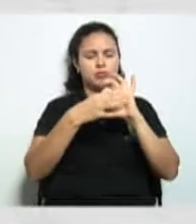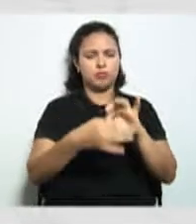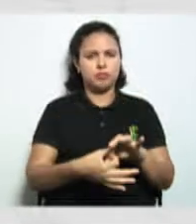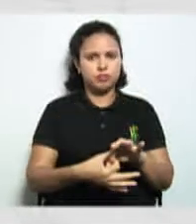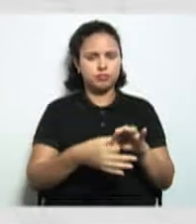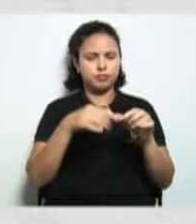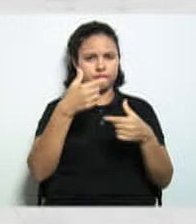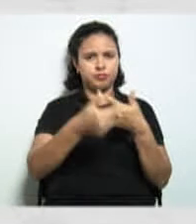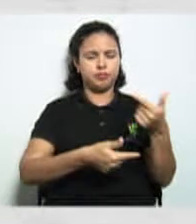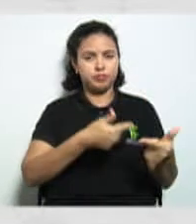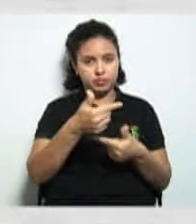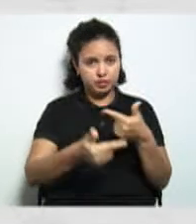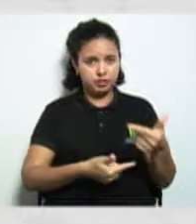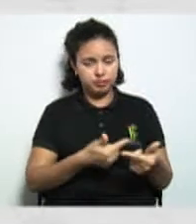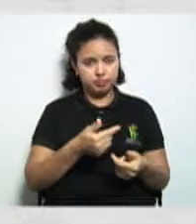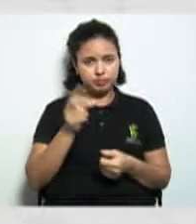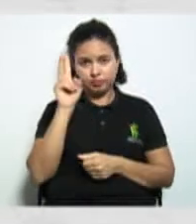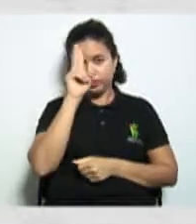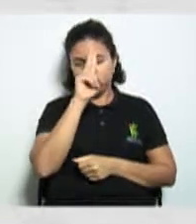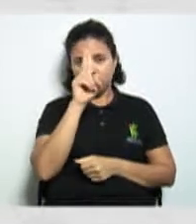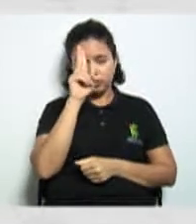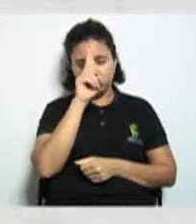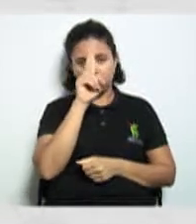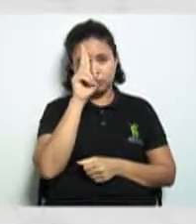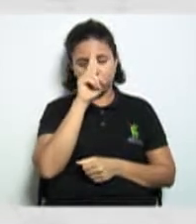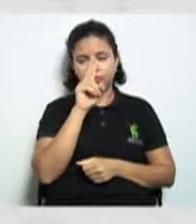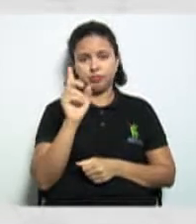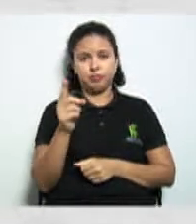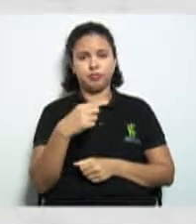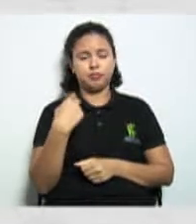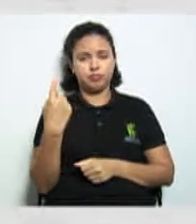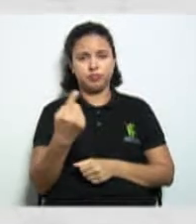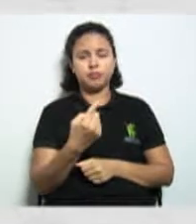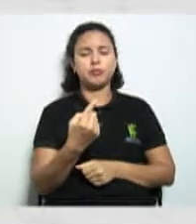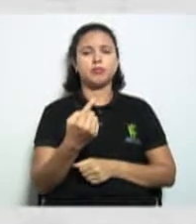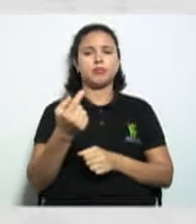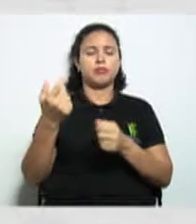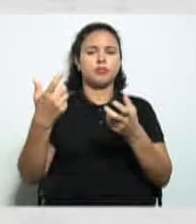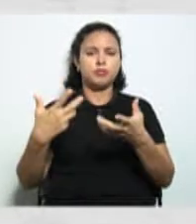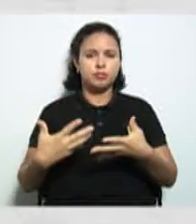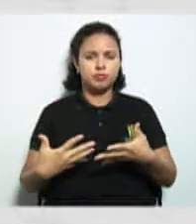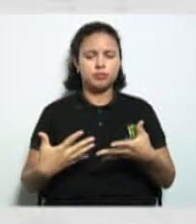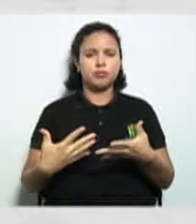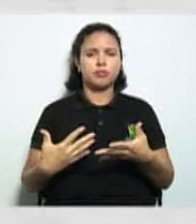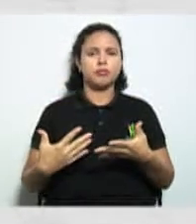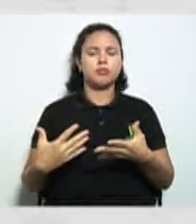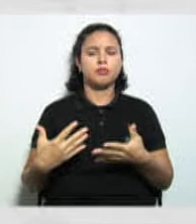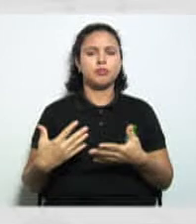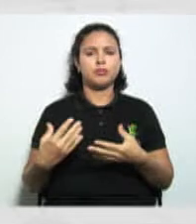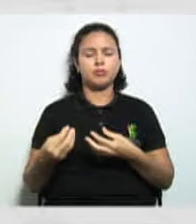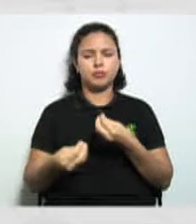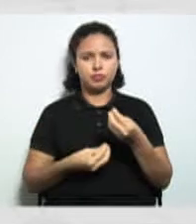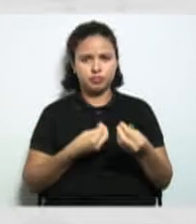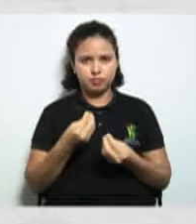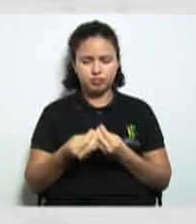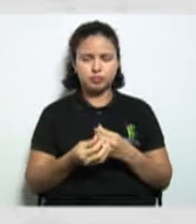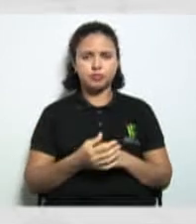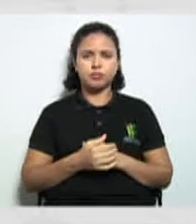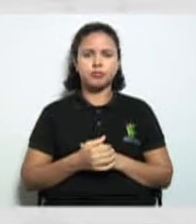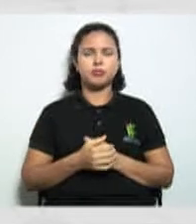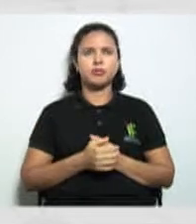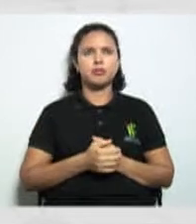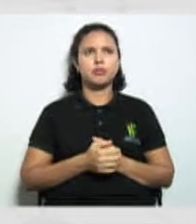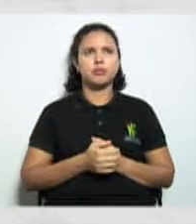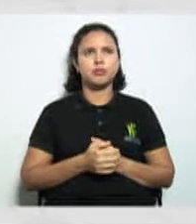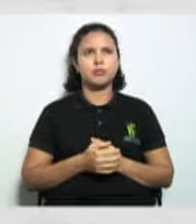emprego? Vocês lembram bem, foi uma das coisas que nós frisamos, né, em forma de citação, inclusive,